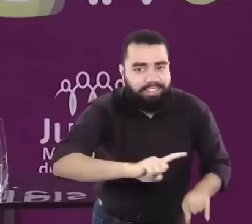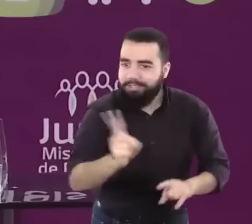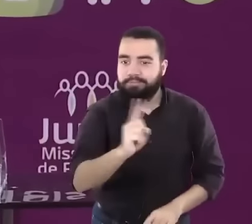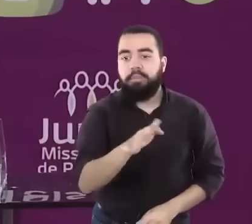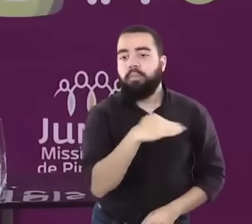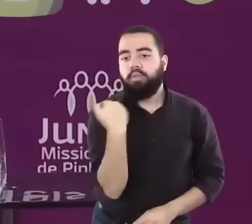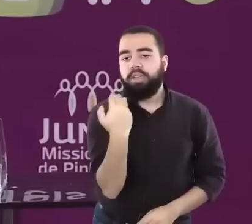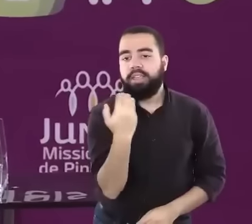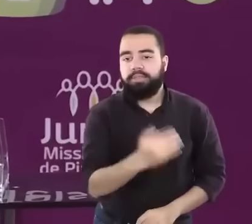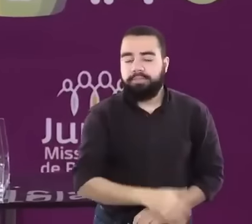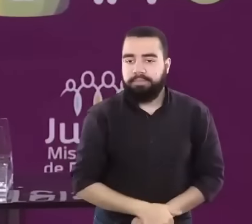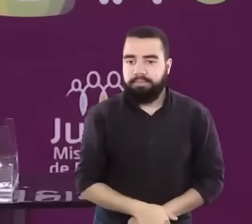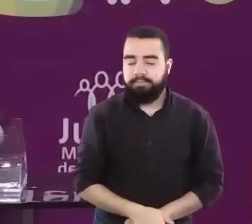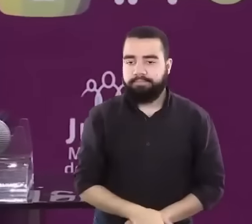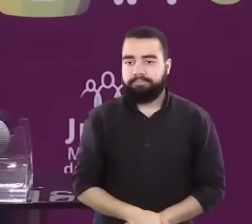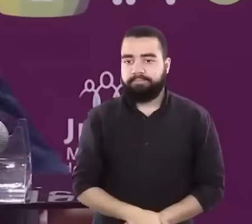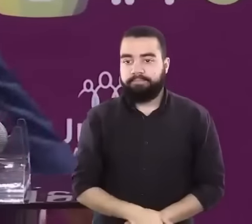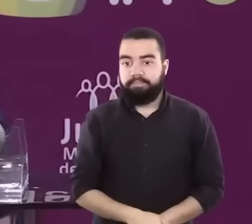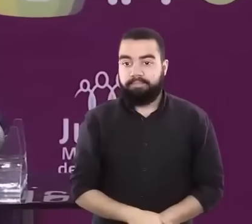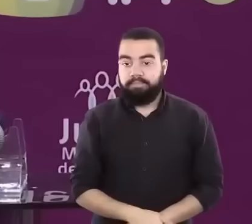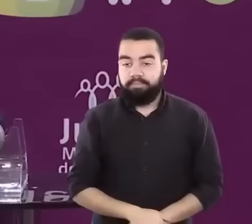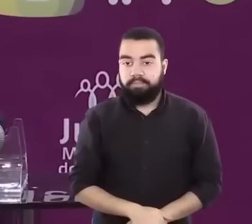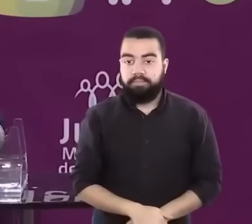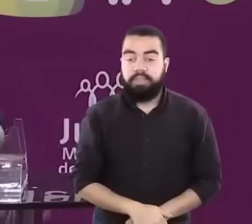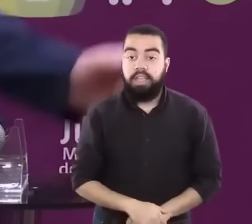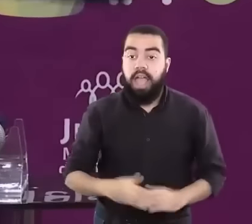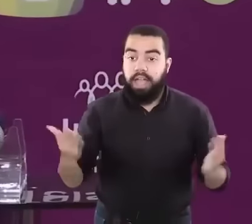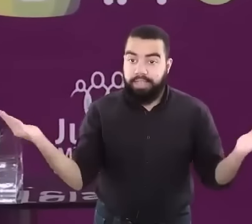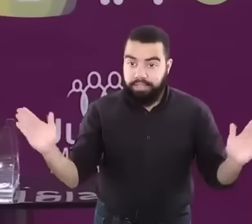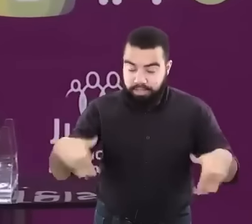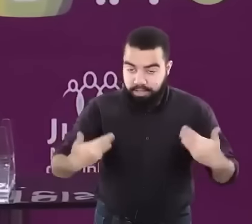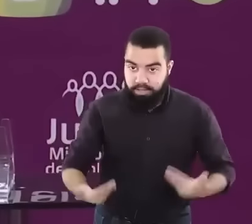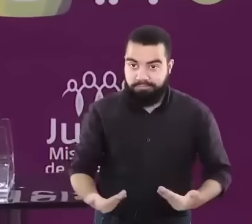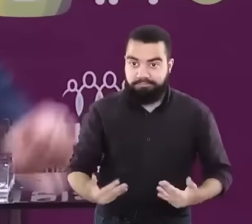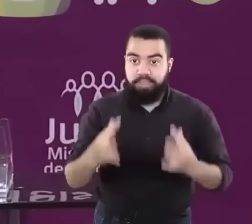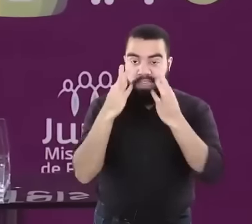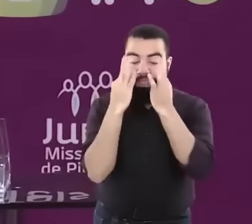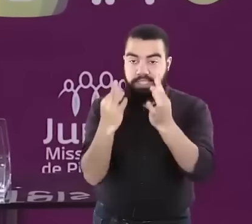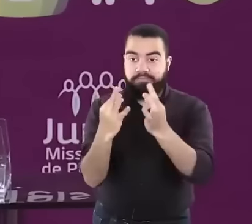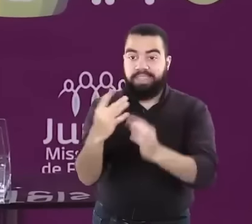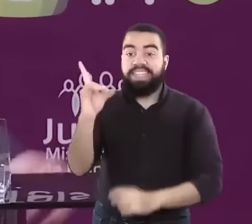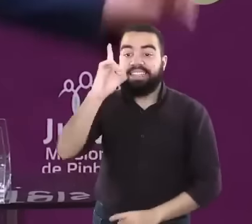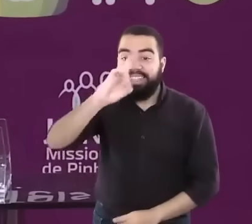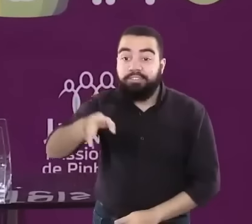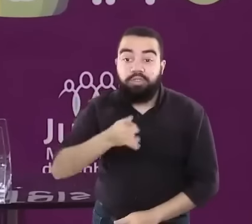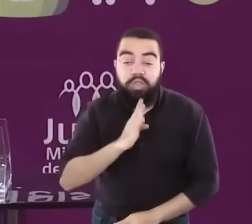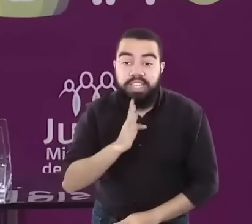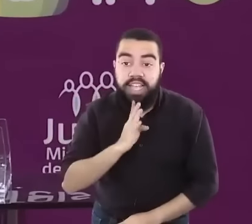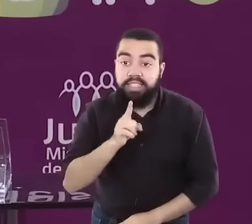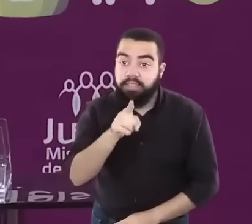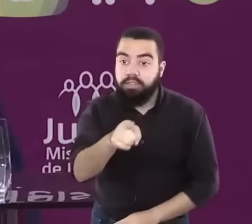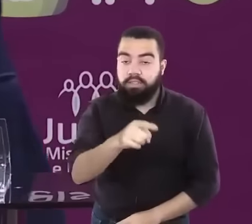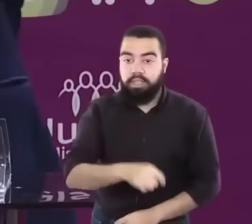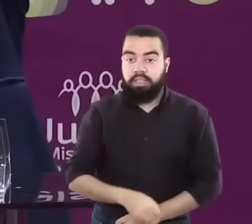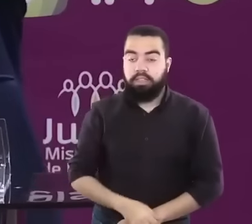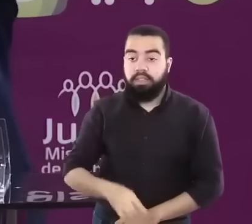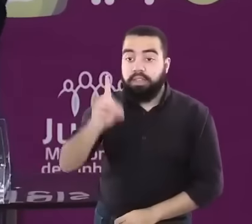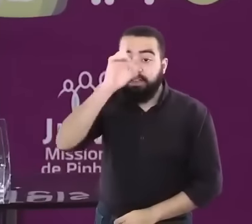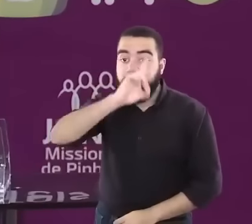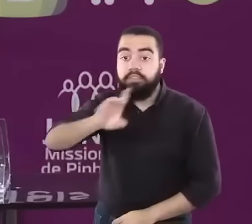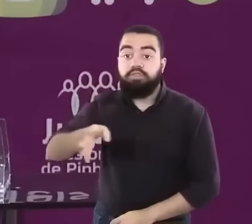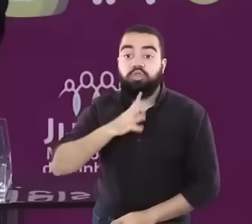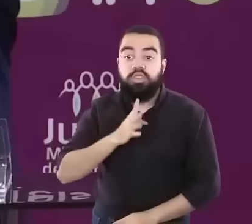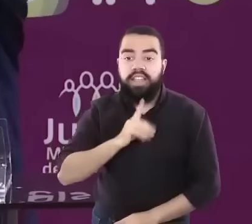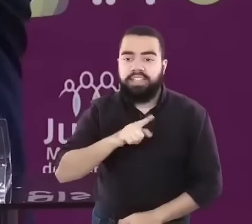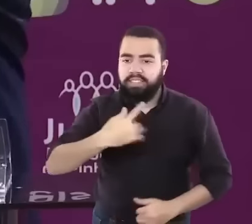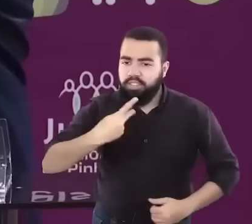coração então preste atenção Deus conhece a sua causa Deus conhece o seu sofrimento